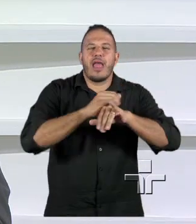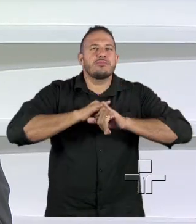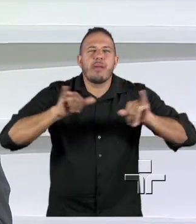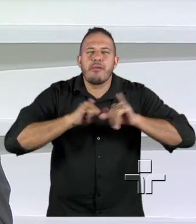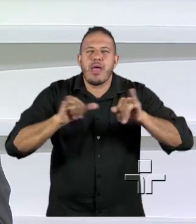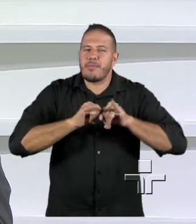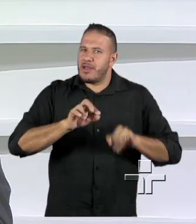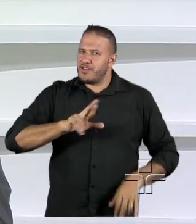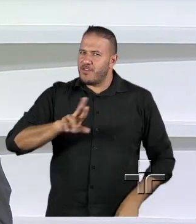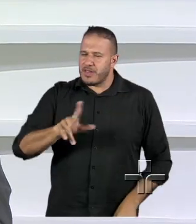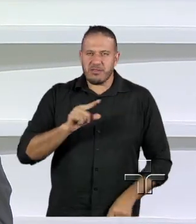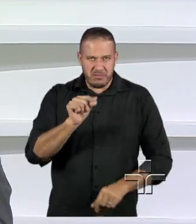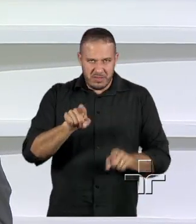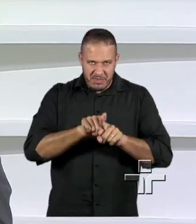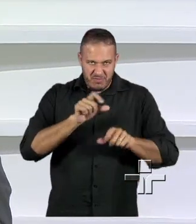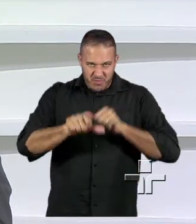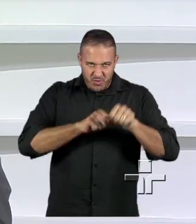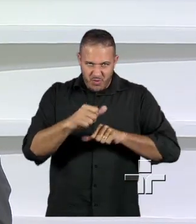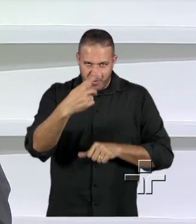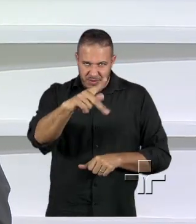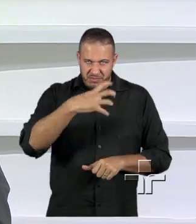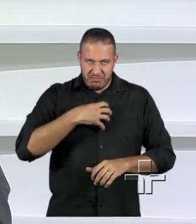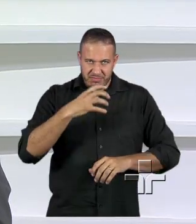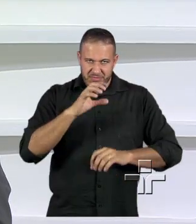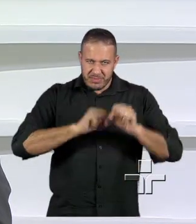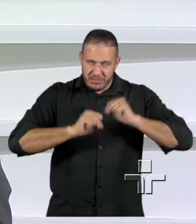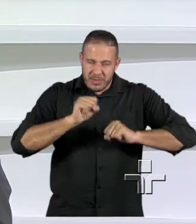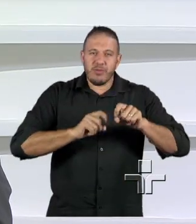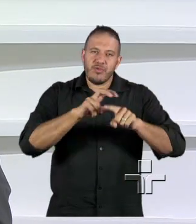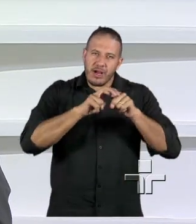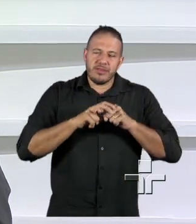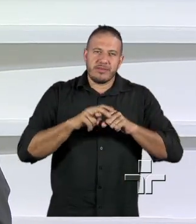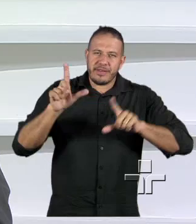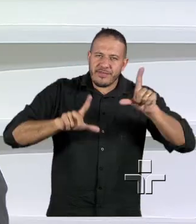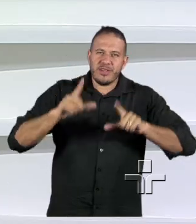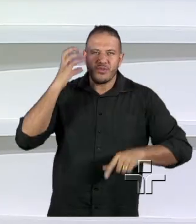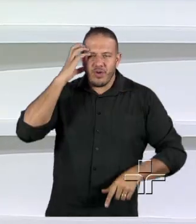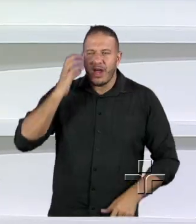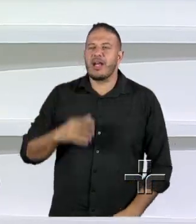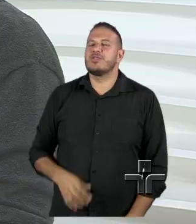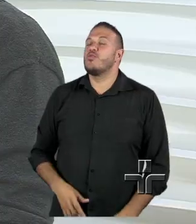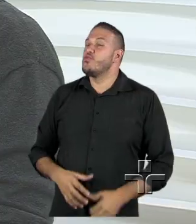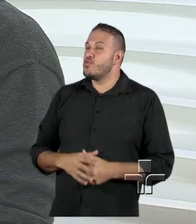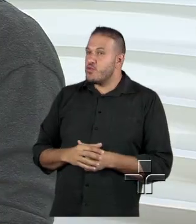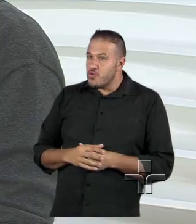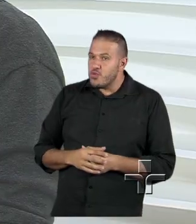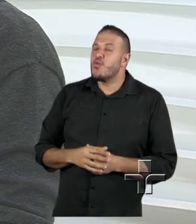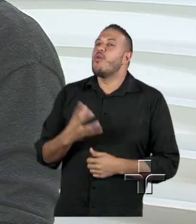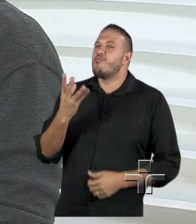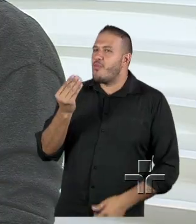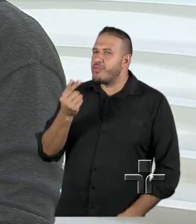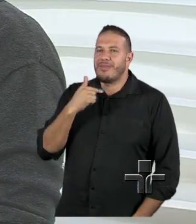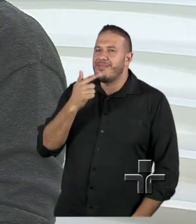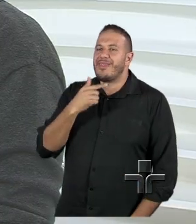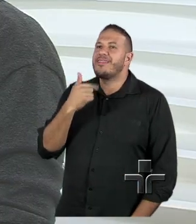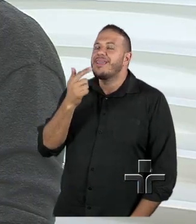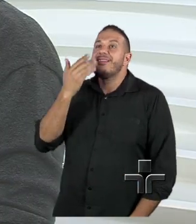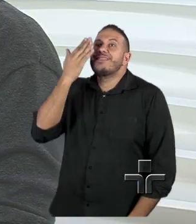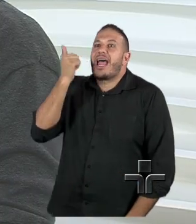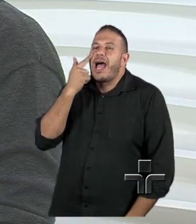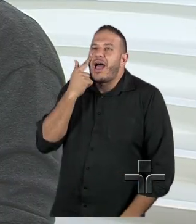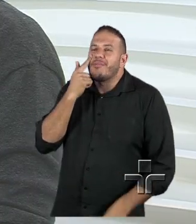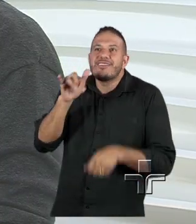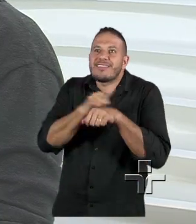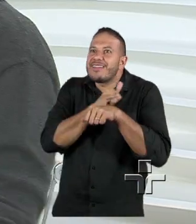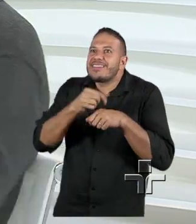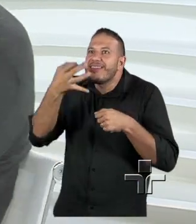internet. Isso mudou muito nos últimos tempos, em detrimento da TV, do rádio, por exemplo? Muito, Thiago, muito. E ninguém sabe a receita. Está todo mundo